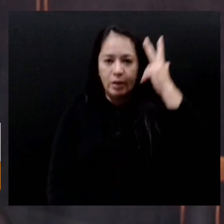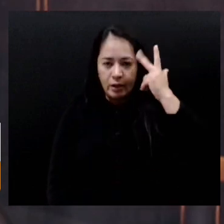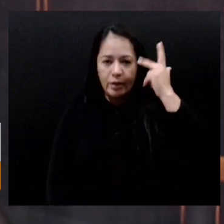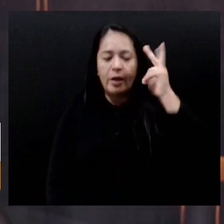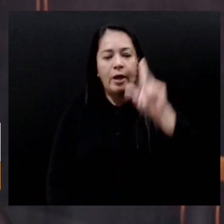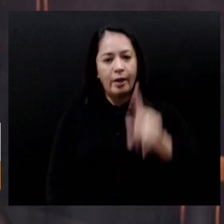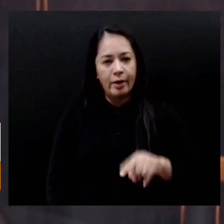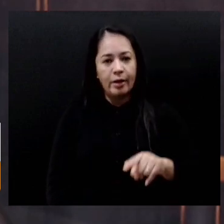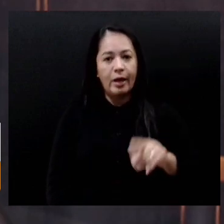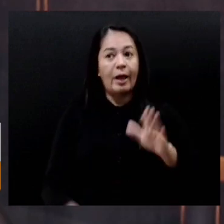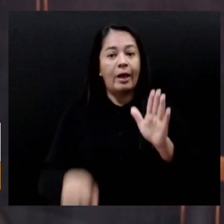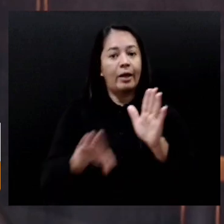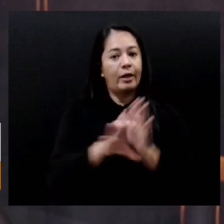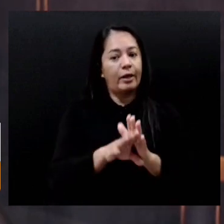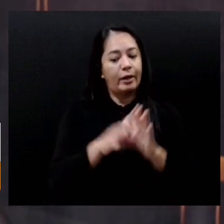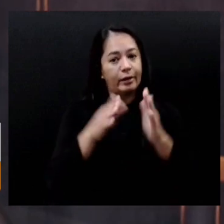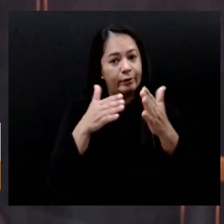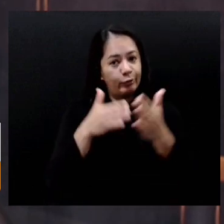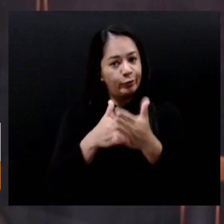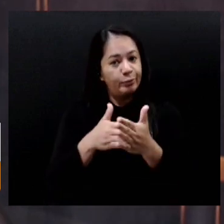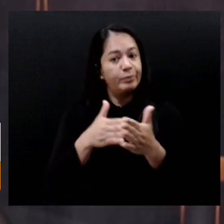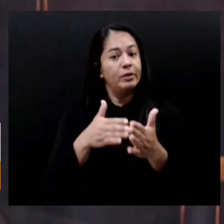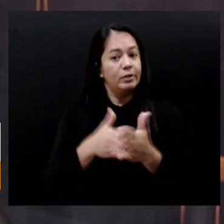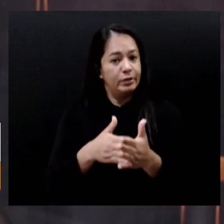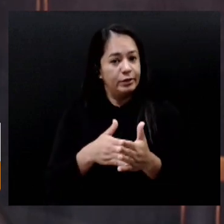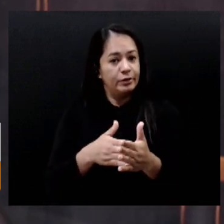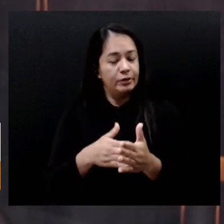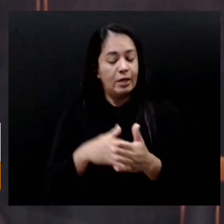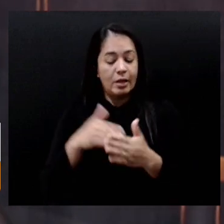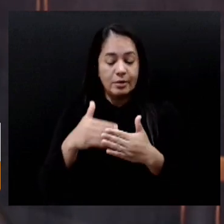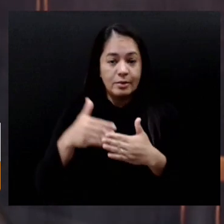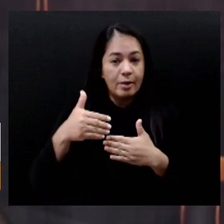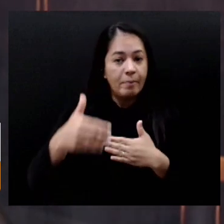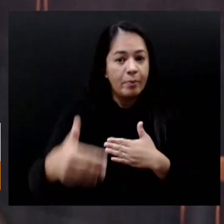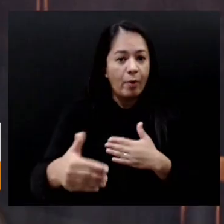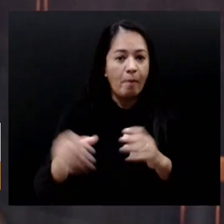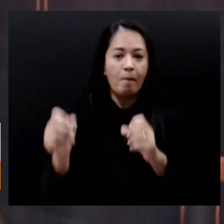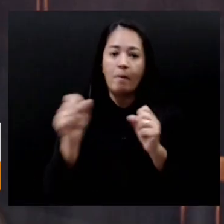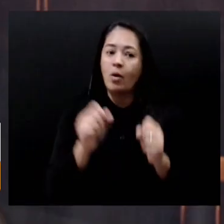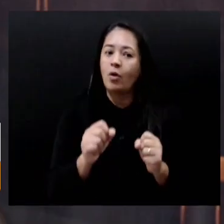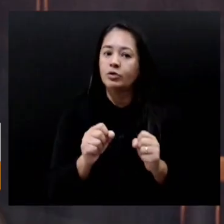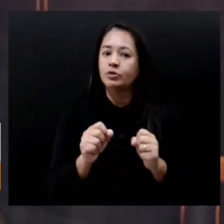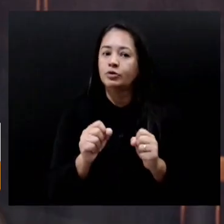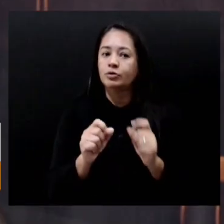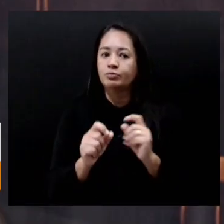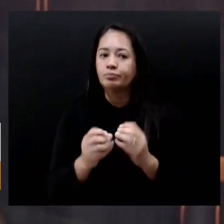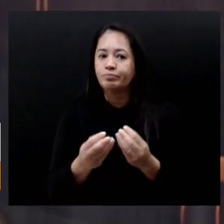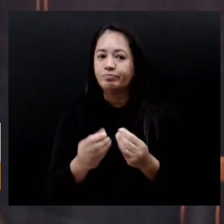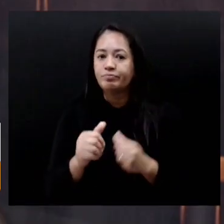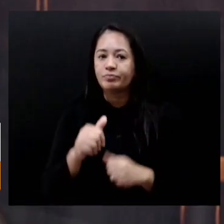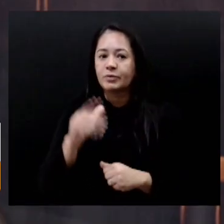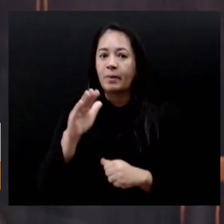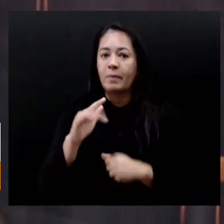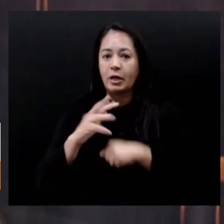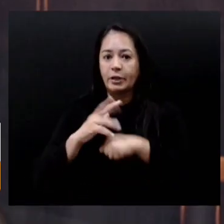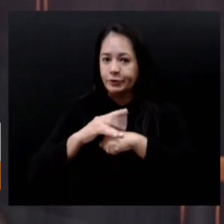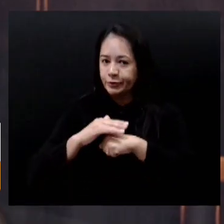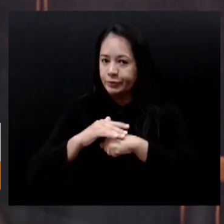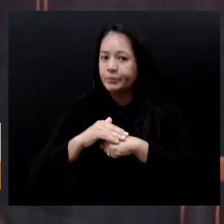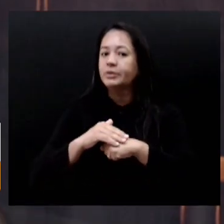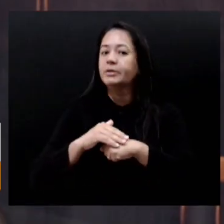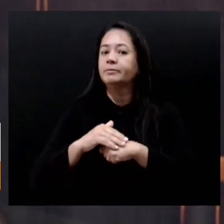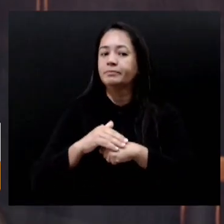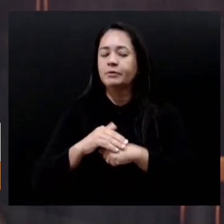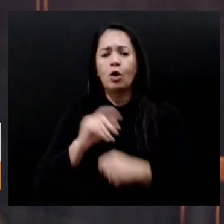ponto, né? Depois disso, ela pode virar, sim, algo mais patológico. O que acontece quando a